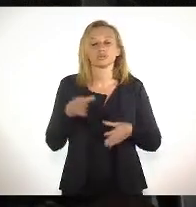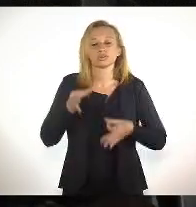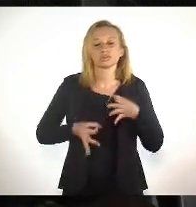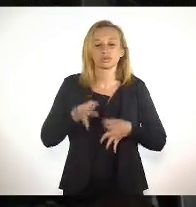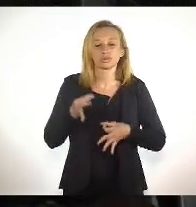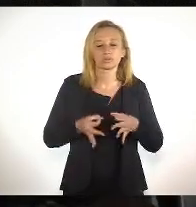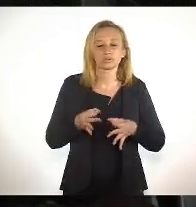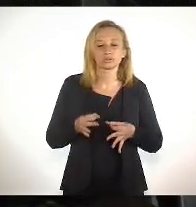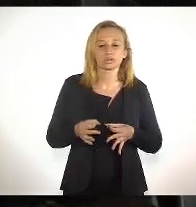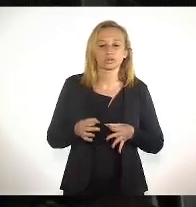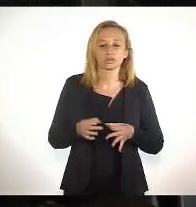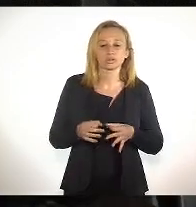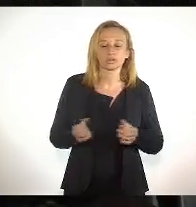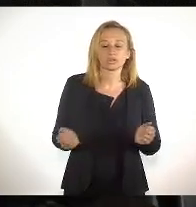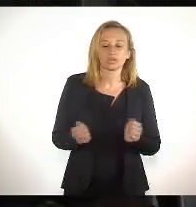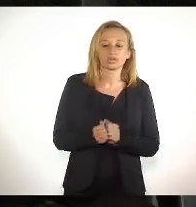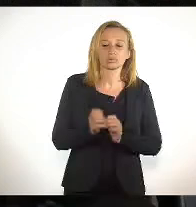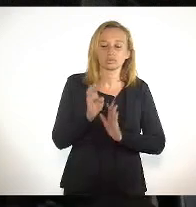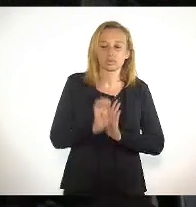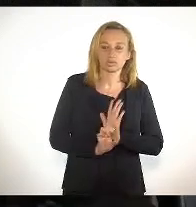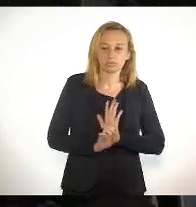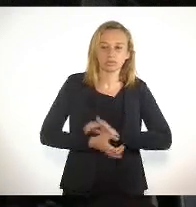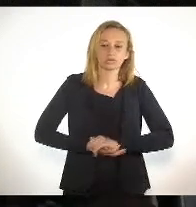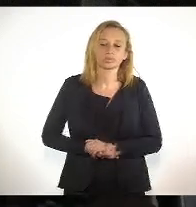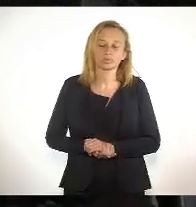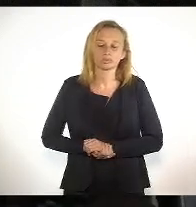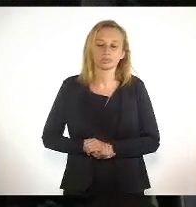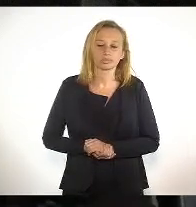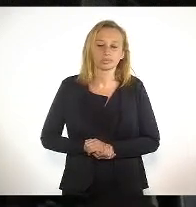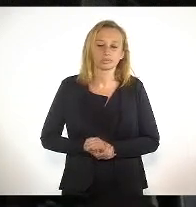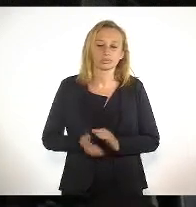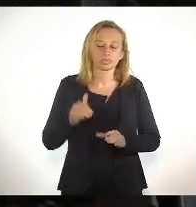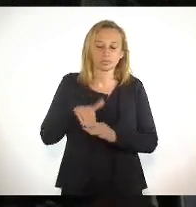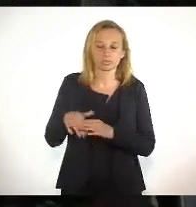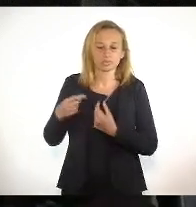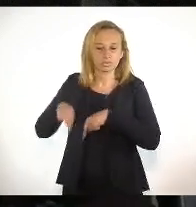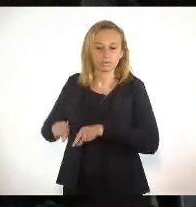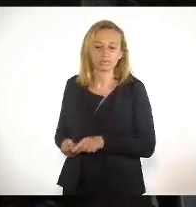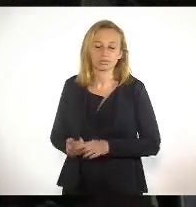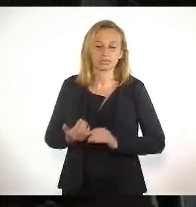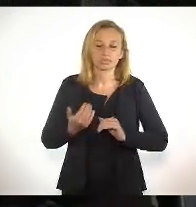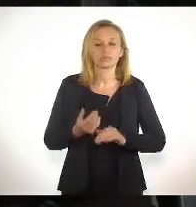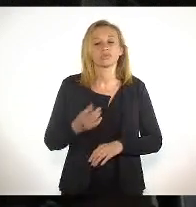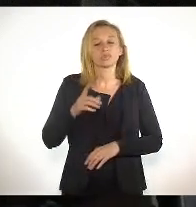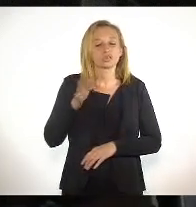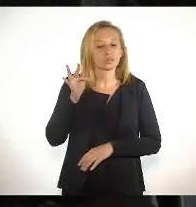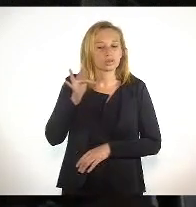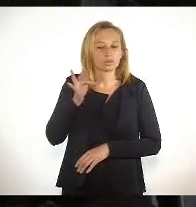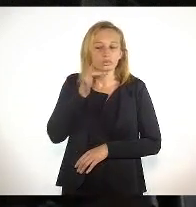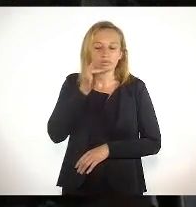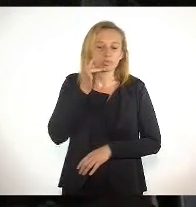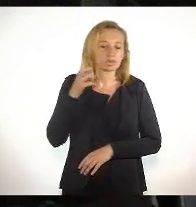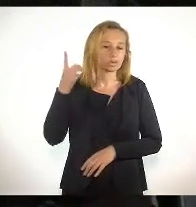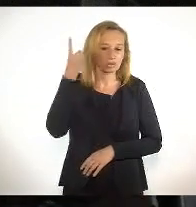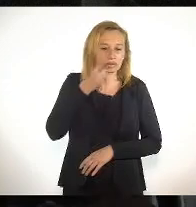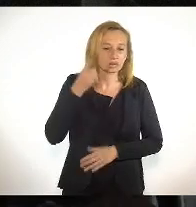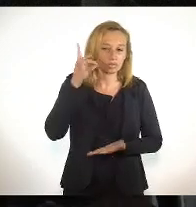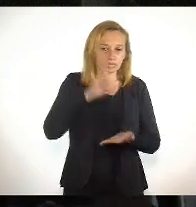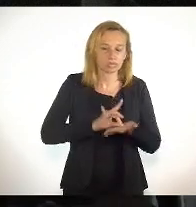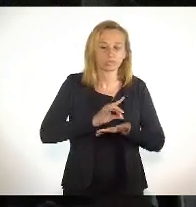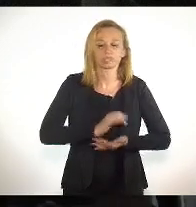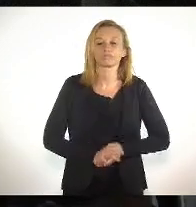pela legalidade com emendas. Com voto em separado pela constitucionalidade, deputado Jorge Felipe Neto, relator